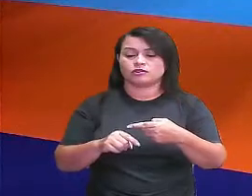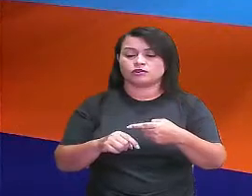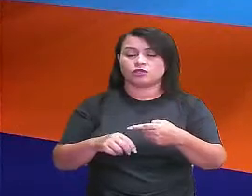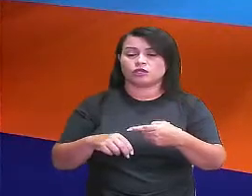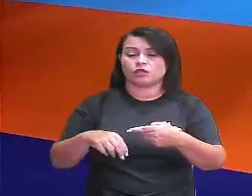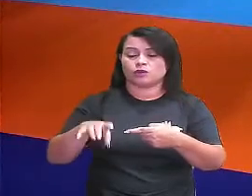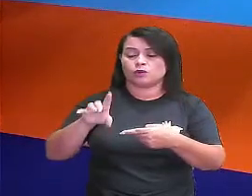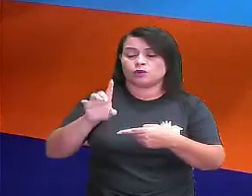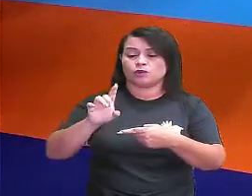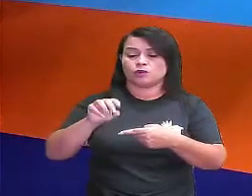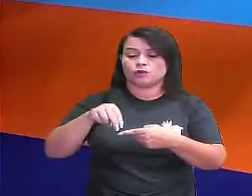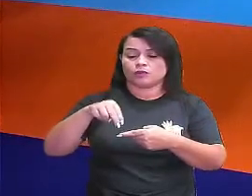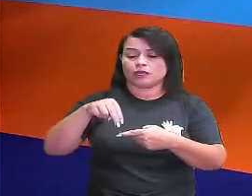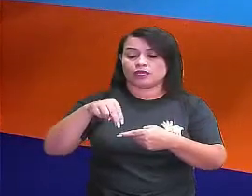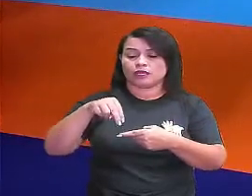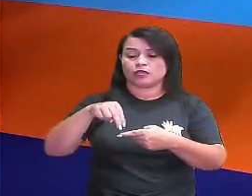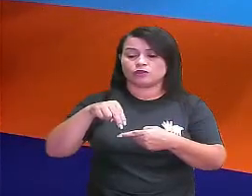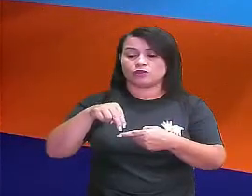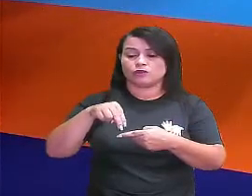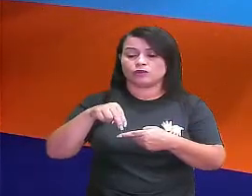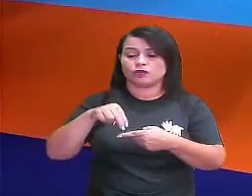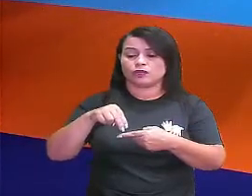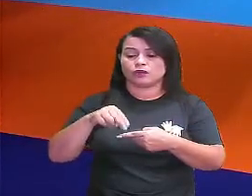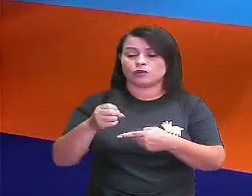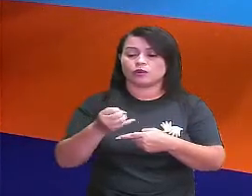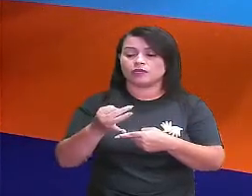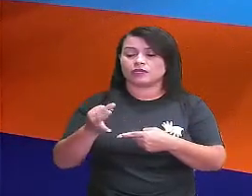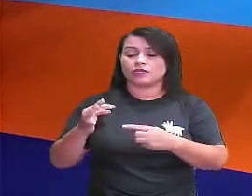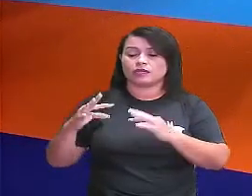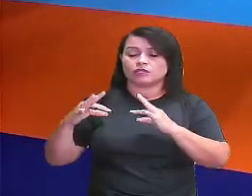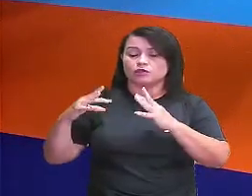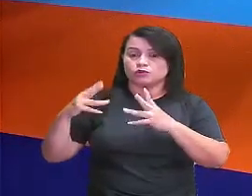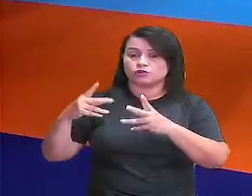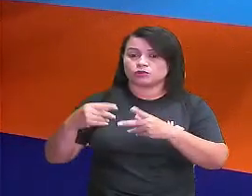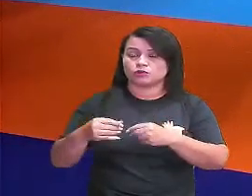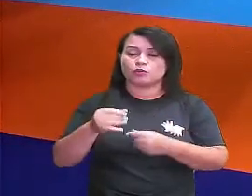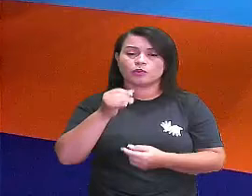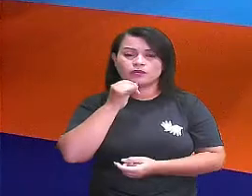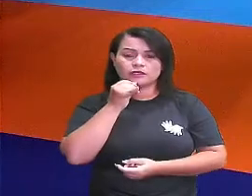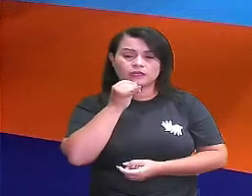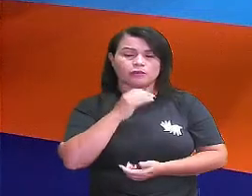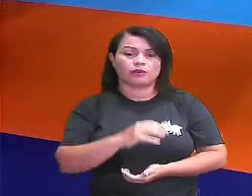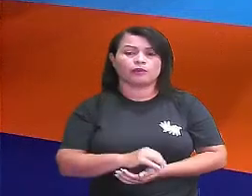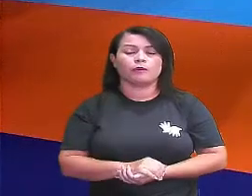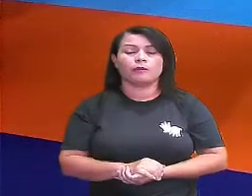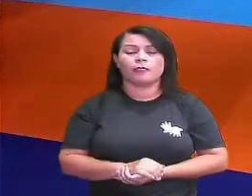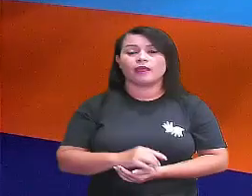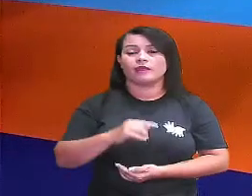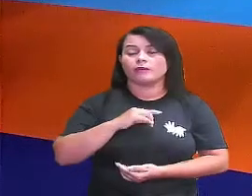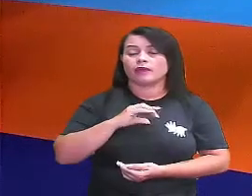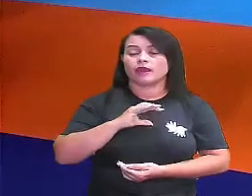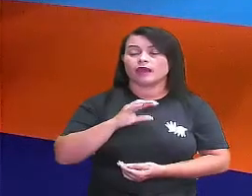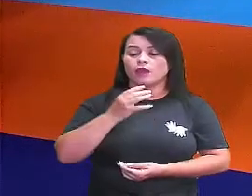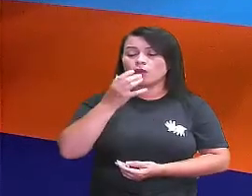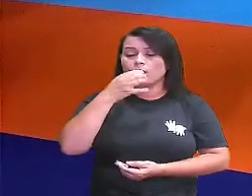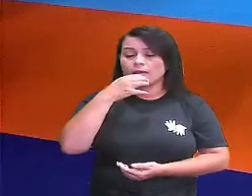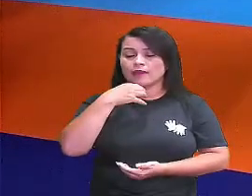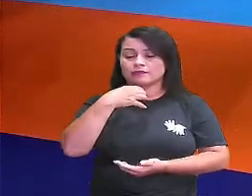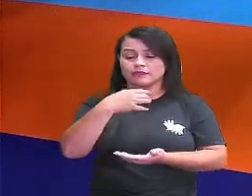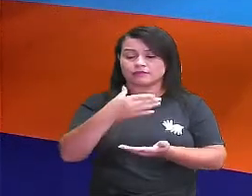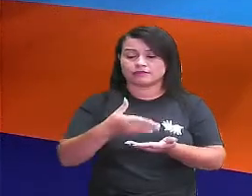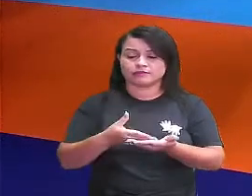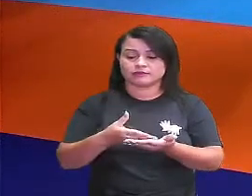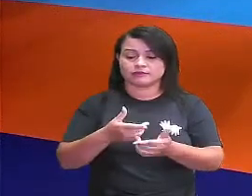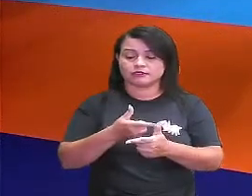denominador, quantidades de partes consideradas do todo. Então, por exemplo, se eu peguei uma maçã e dividi em